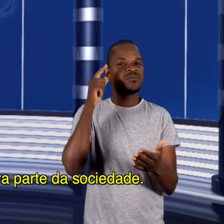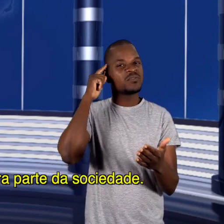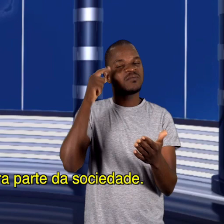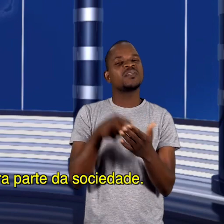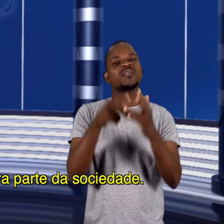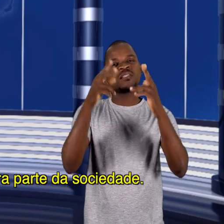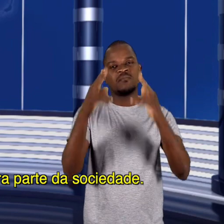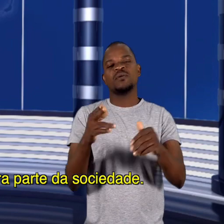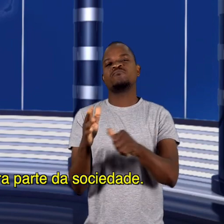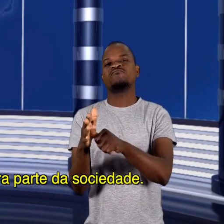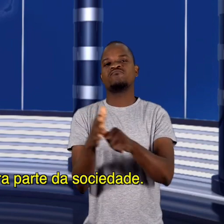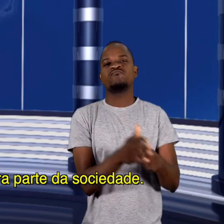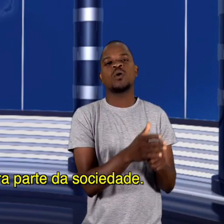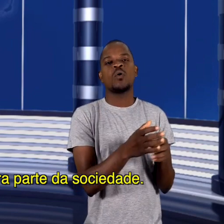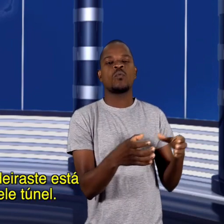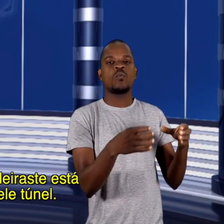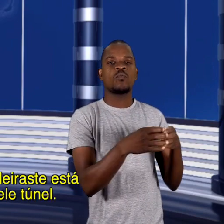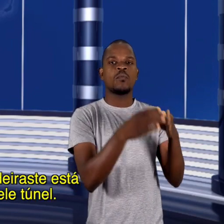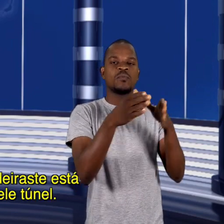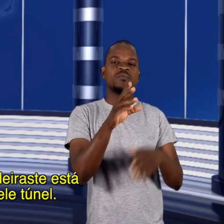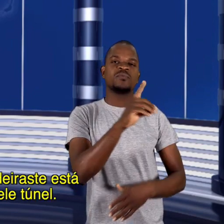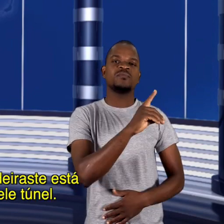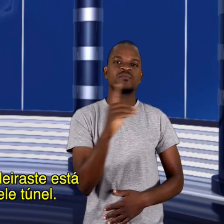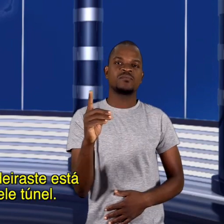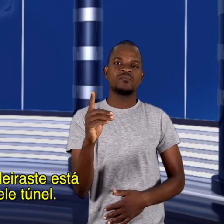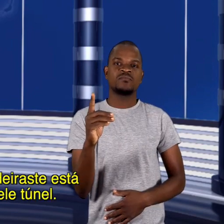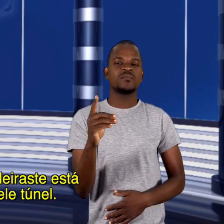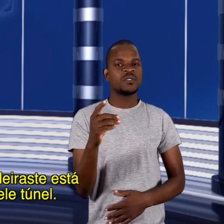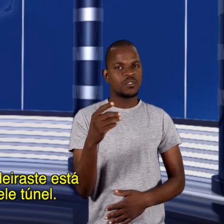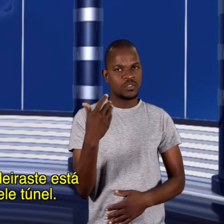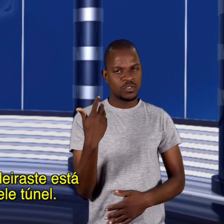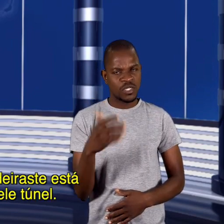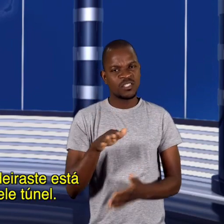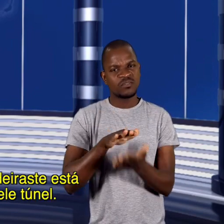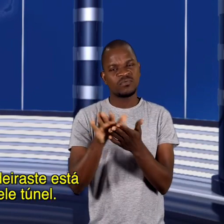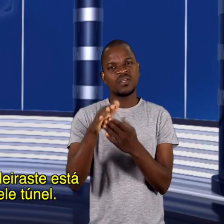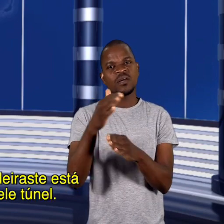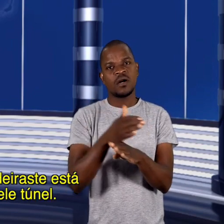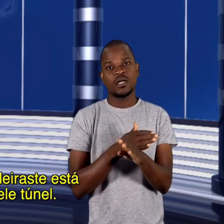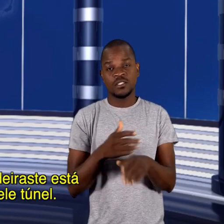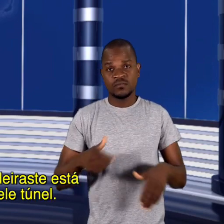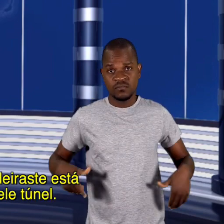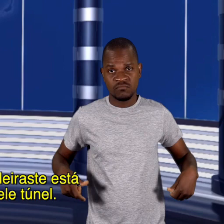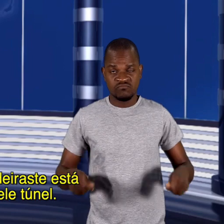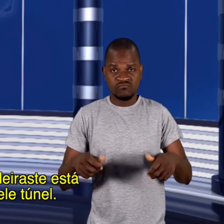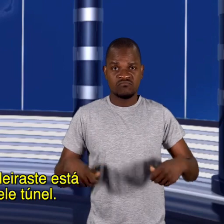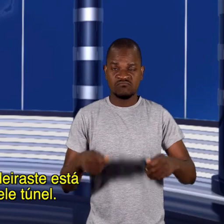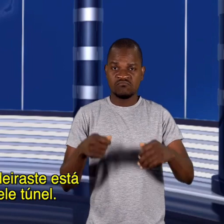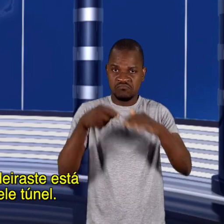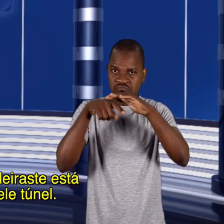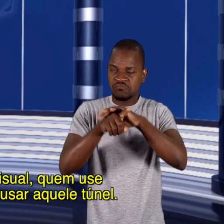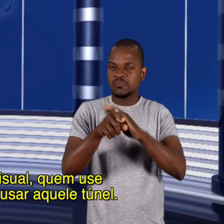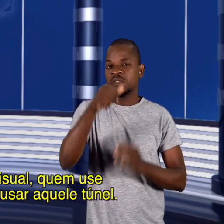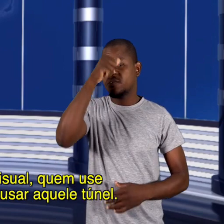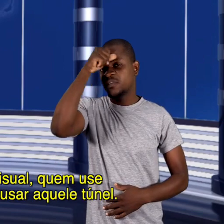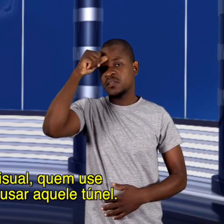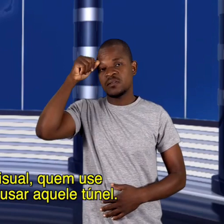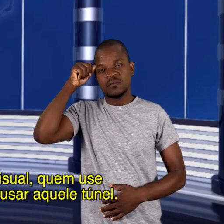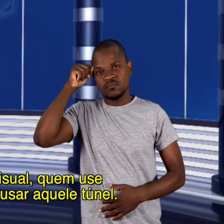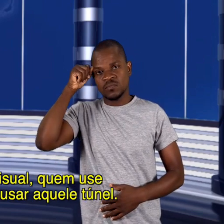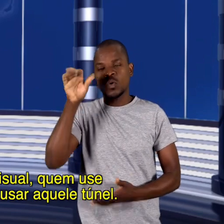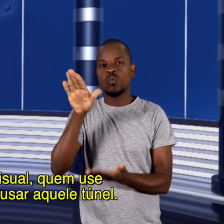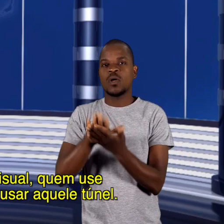parte da sociedade exatamente foi o que eu disse um cadeirante está proibido de entrar para aquele túnel alguém que tenha